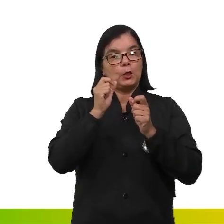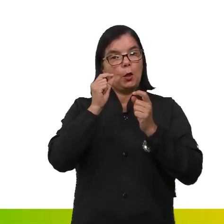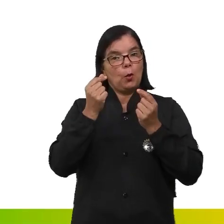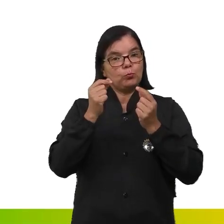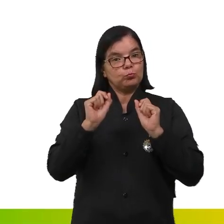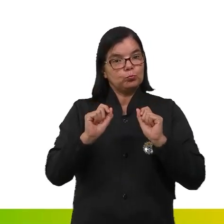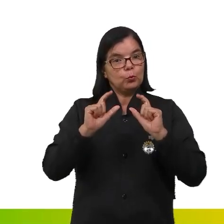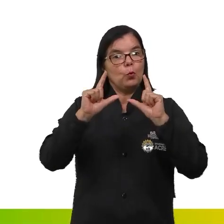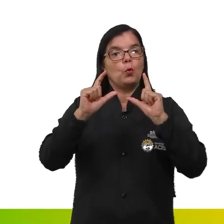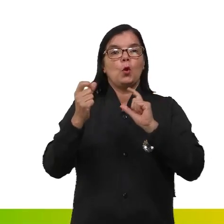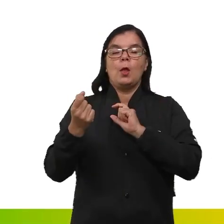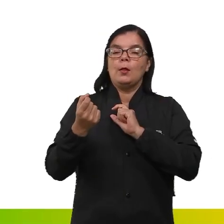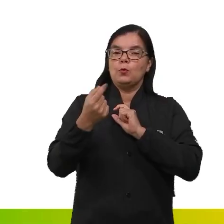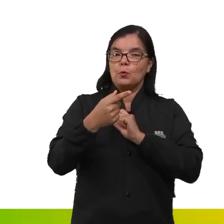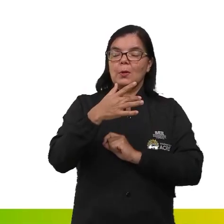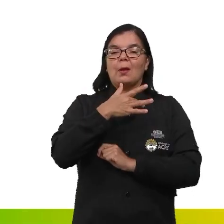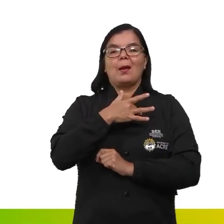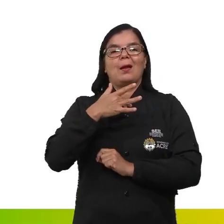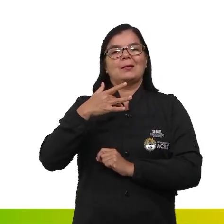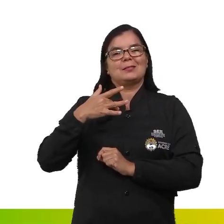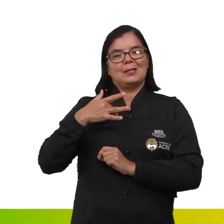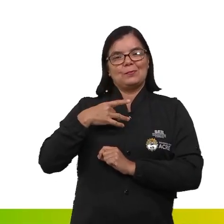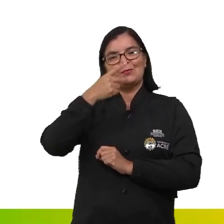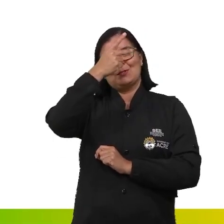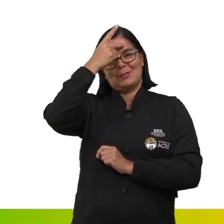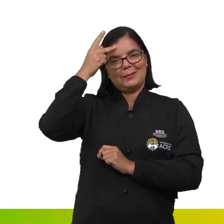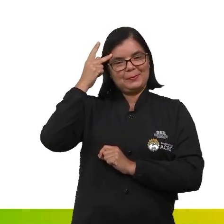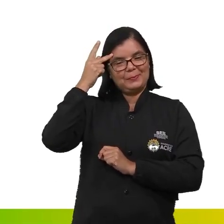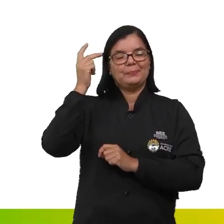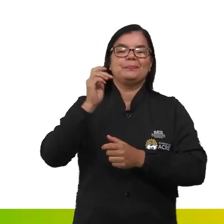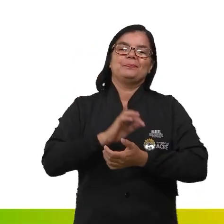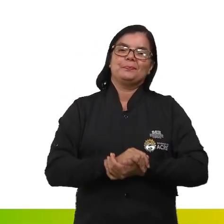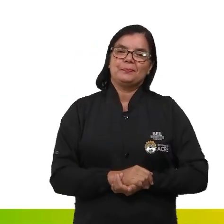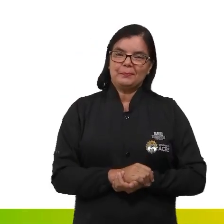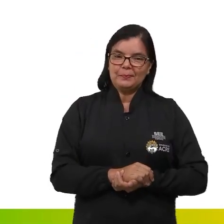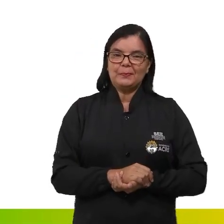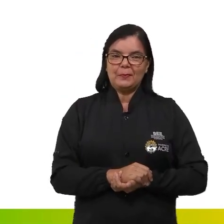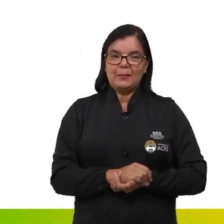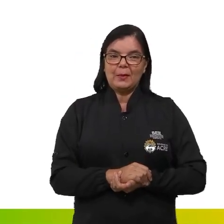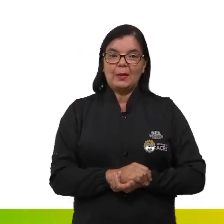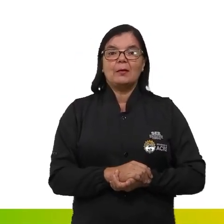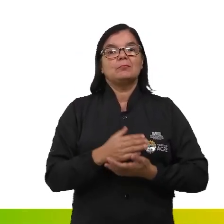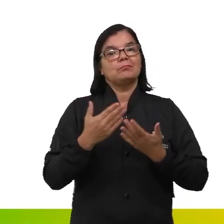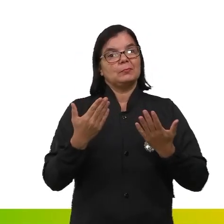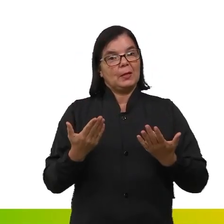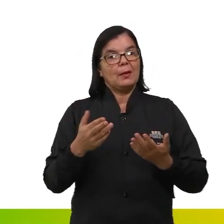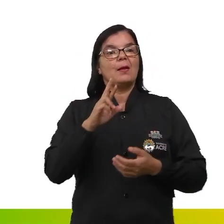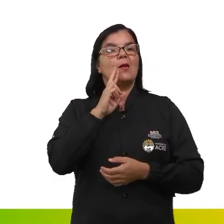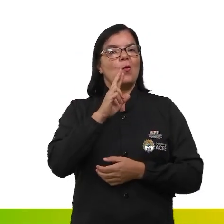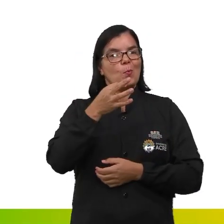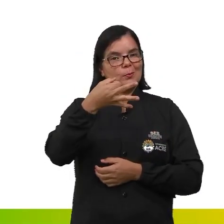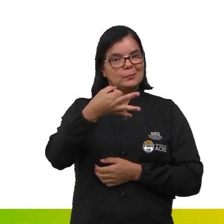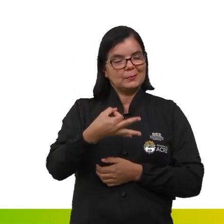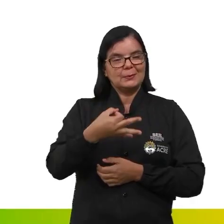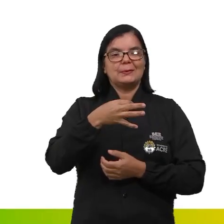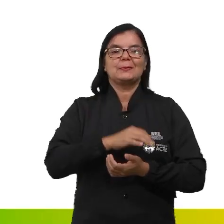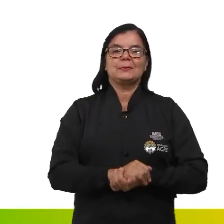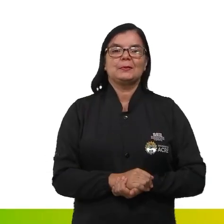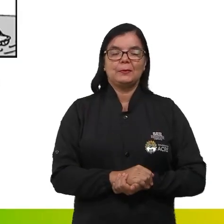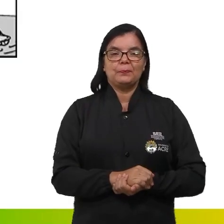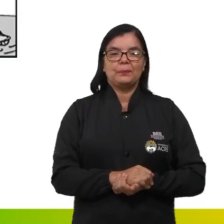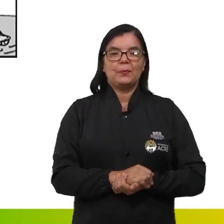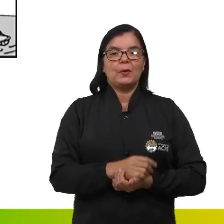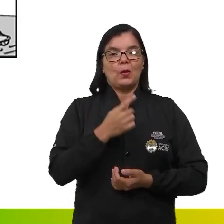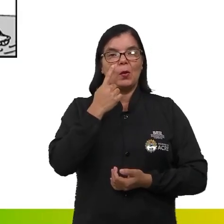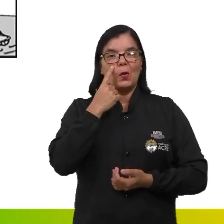em obter lucro do que na saúde de seus consumidores. Portanto, essa aqui é a assertiva correta. Quer